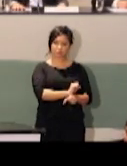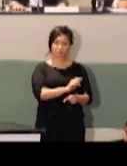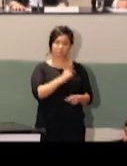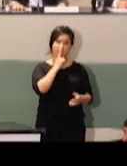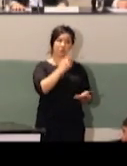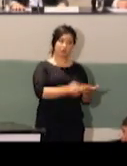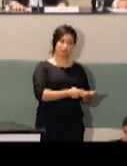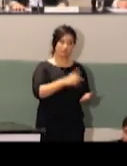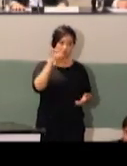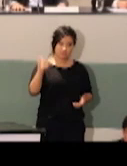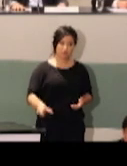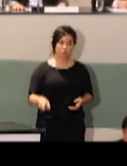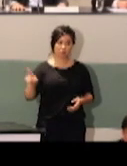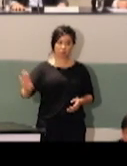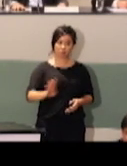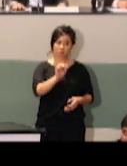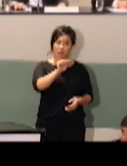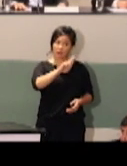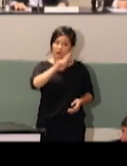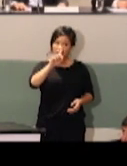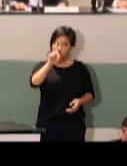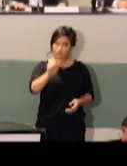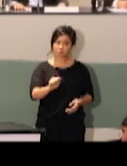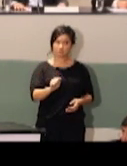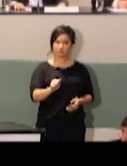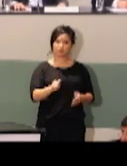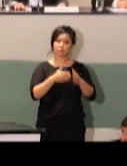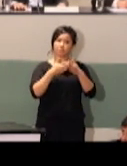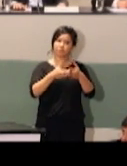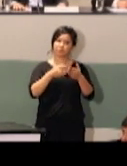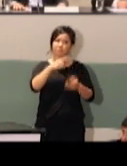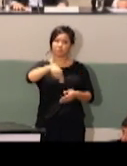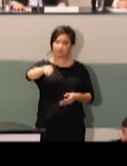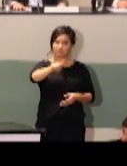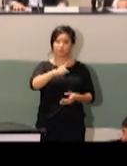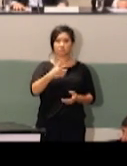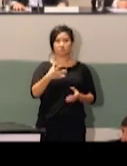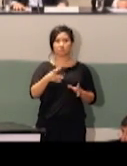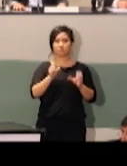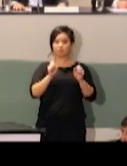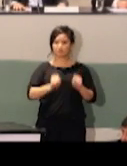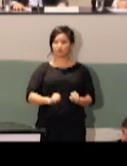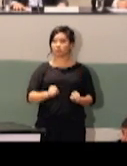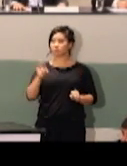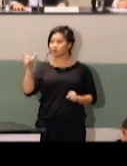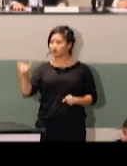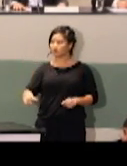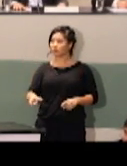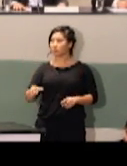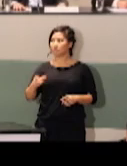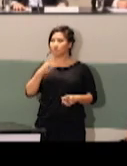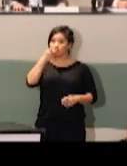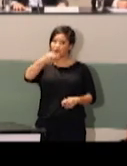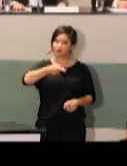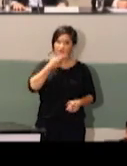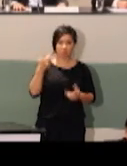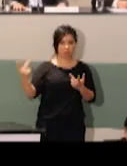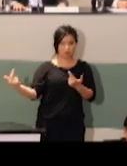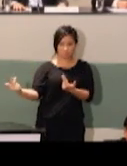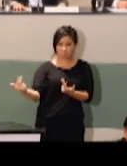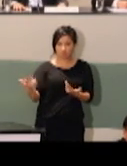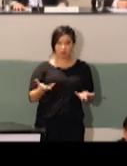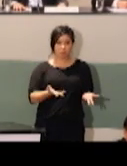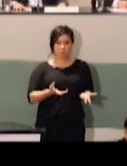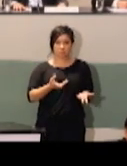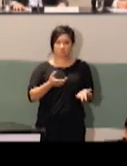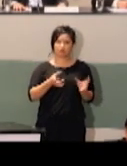a resposta é do candidato Arruda. Peço à plateia, por favor, que o candidato possa se expressar igual a todos os